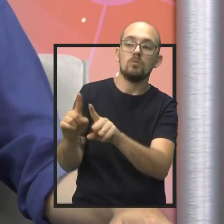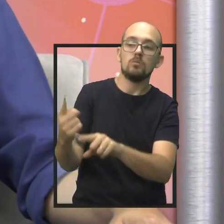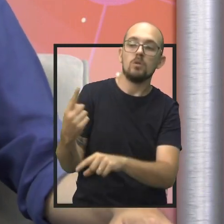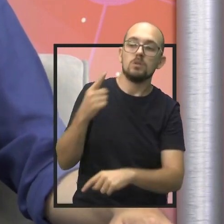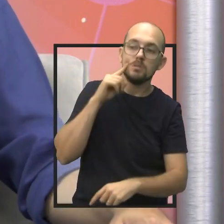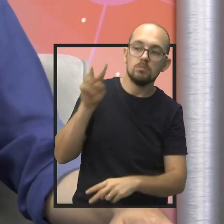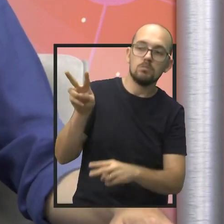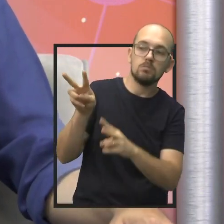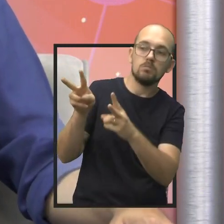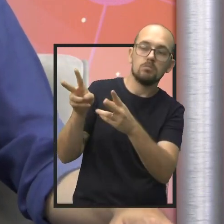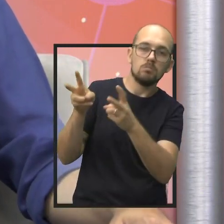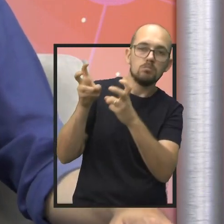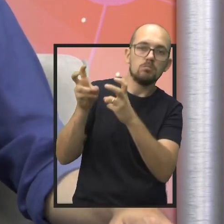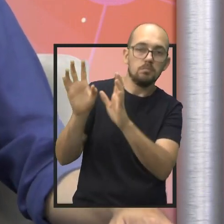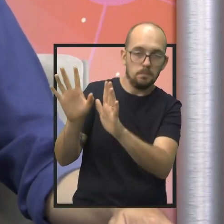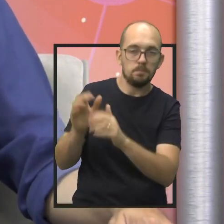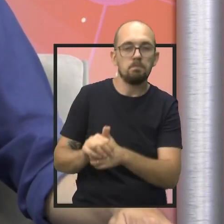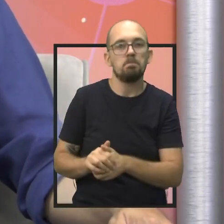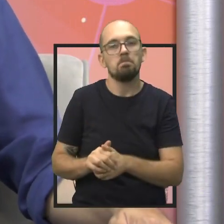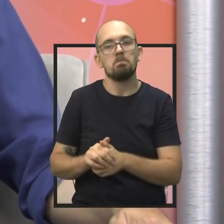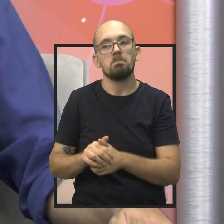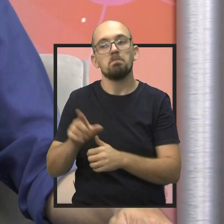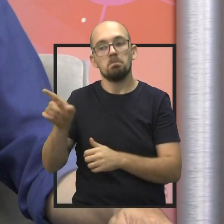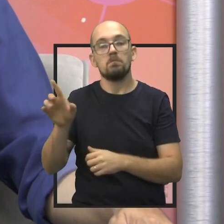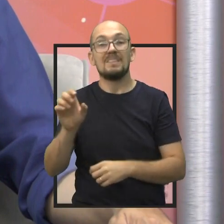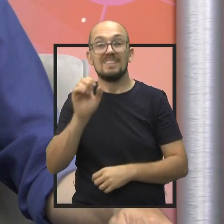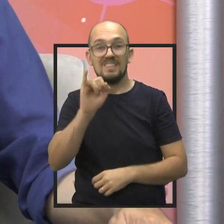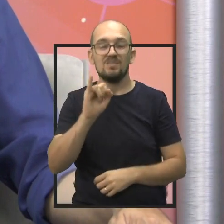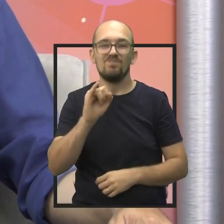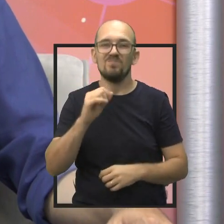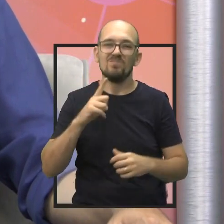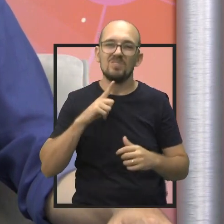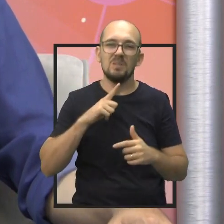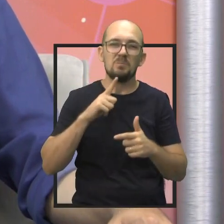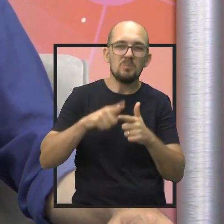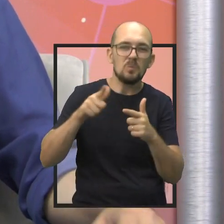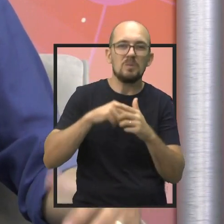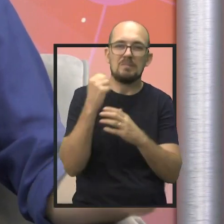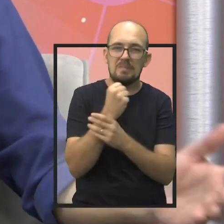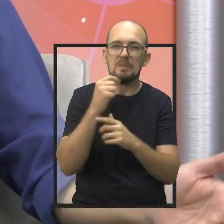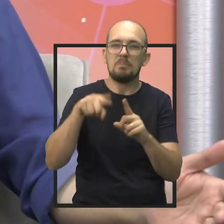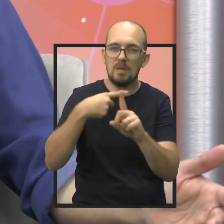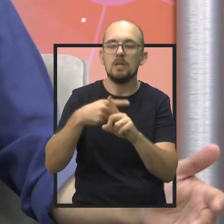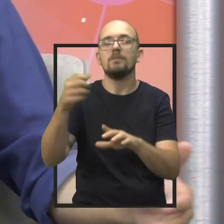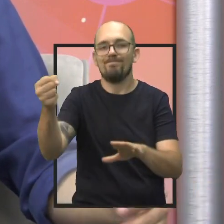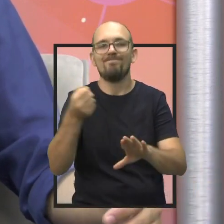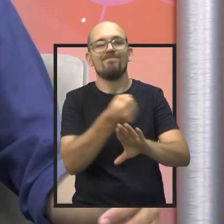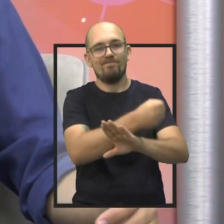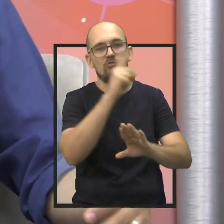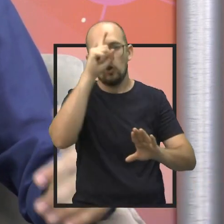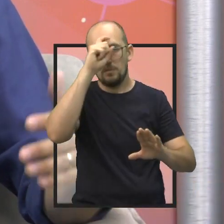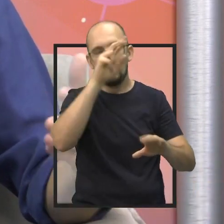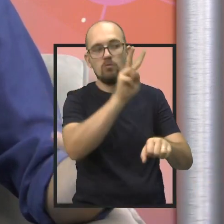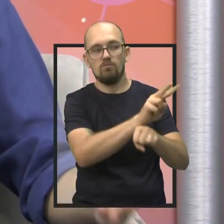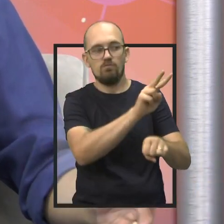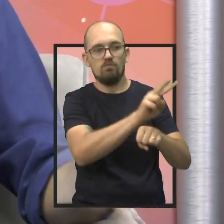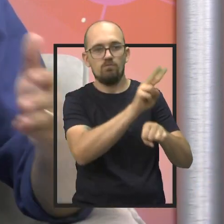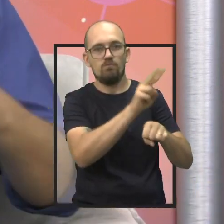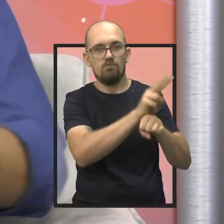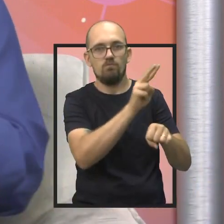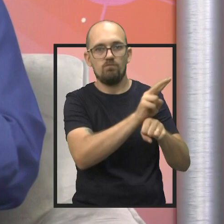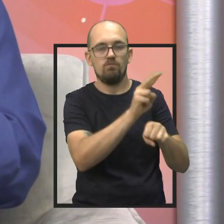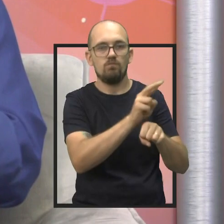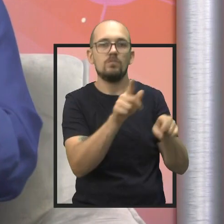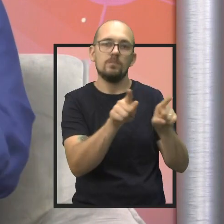aquele paciente que tem critério de internação vai ser internado nas precauções de contato e aerosol. Logicamente, se a gente está